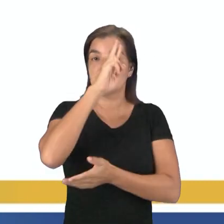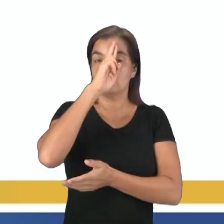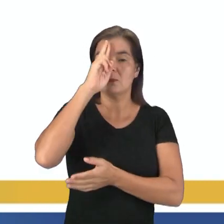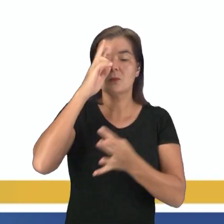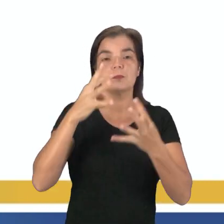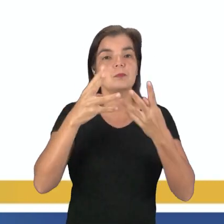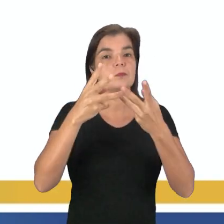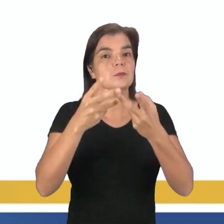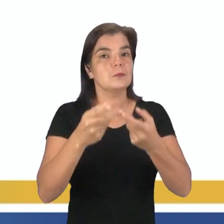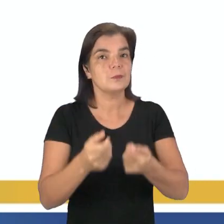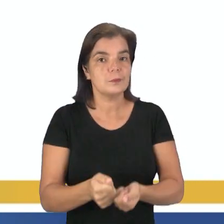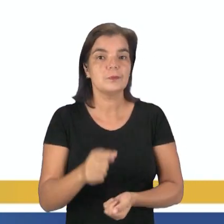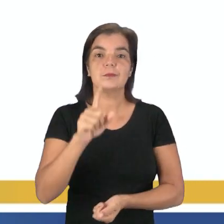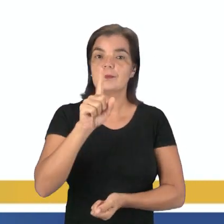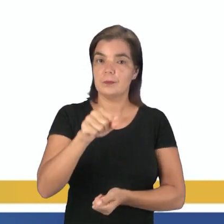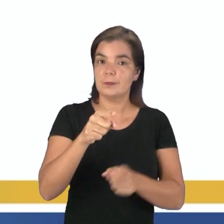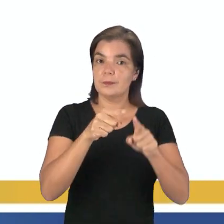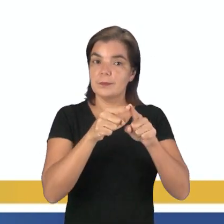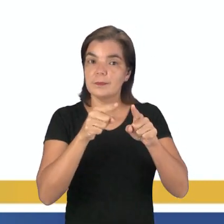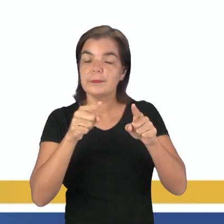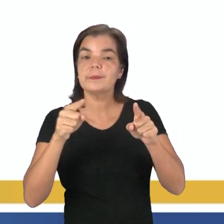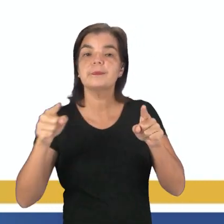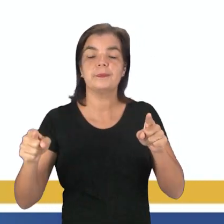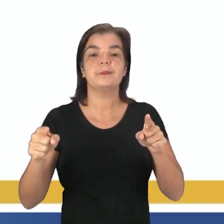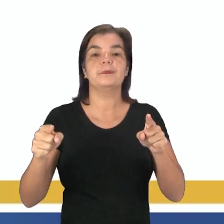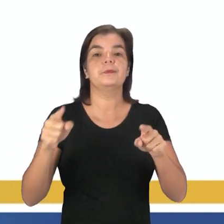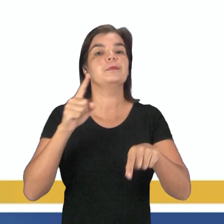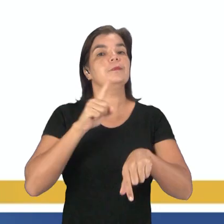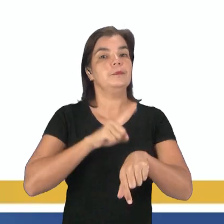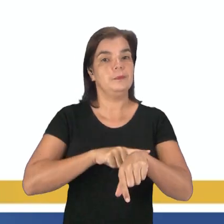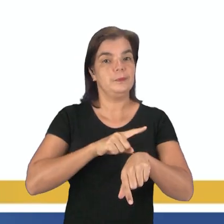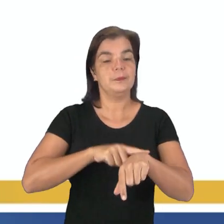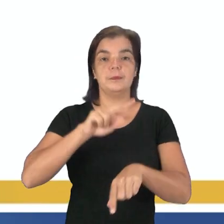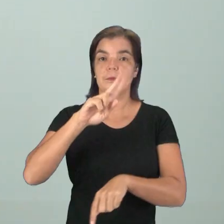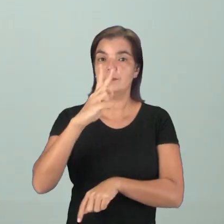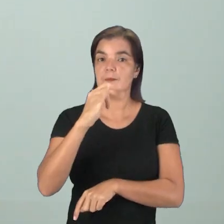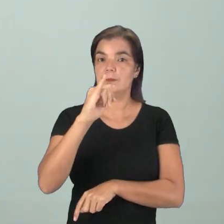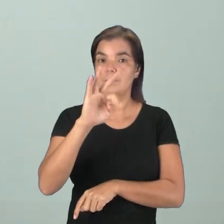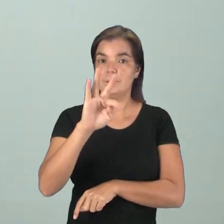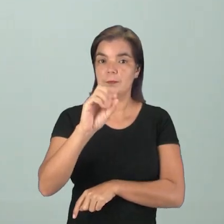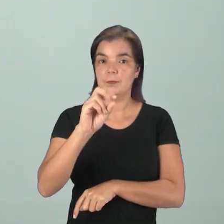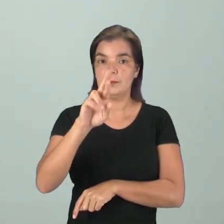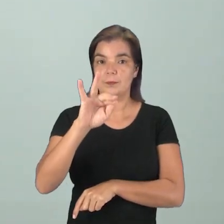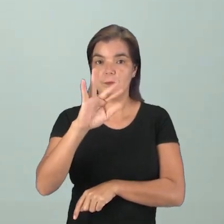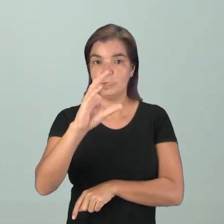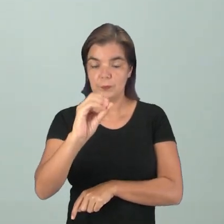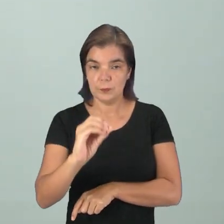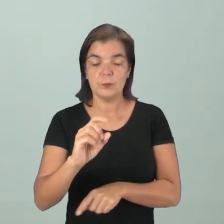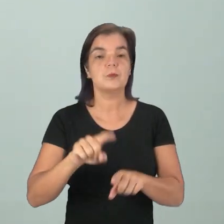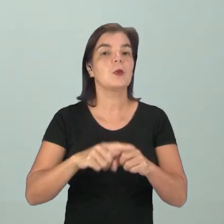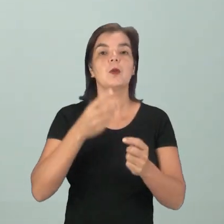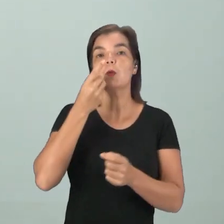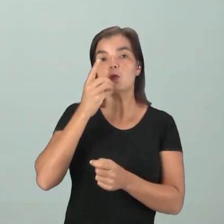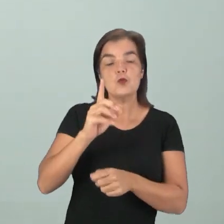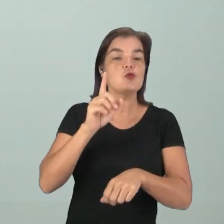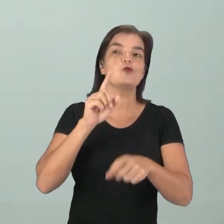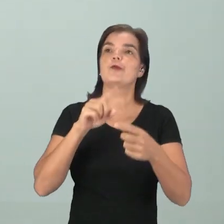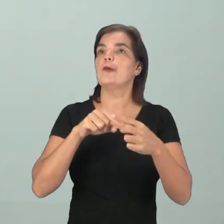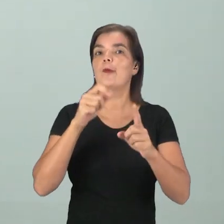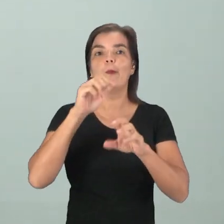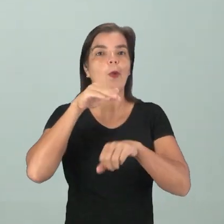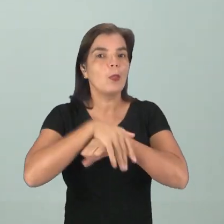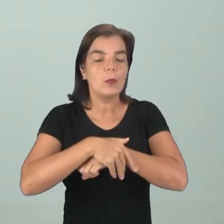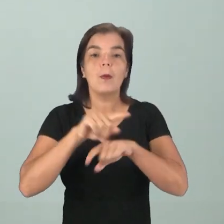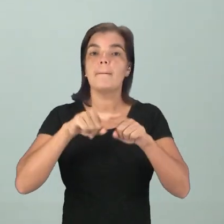então tudo isso é o tempo histórico, certo? Não é um tempo determinado por uma data, um dia,